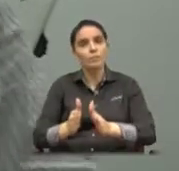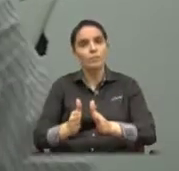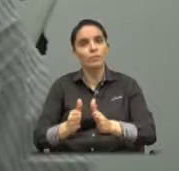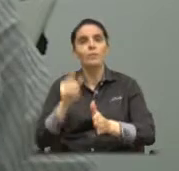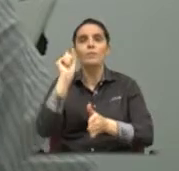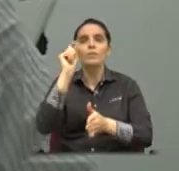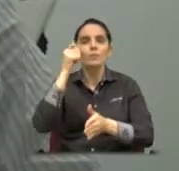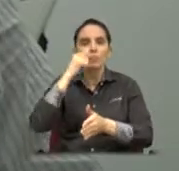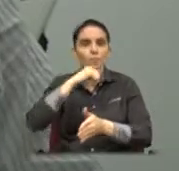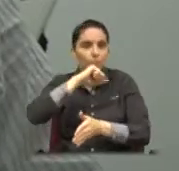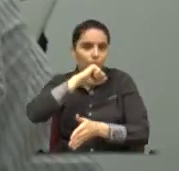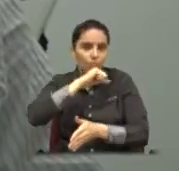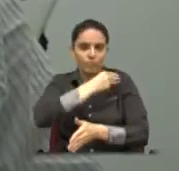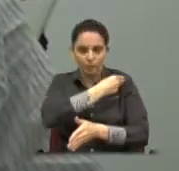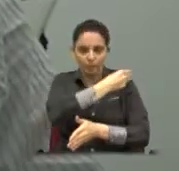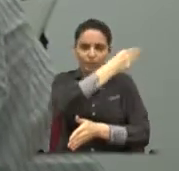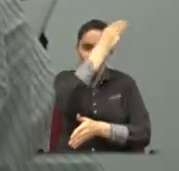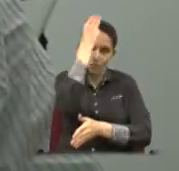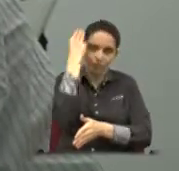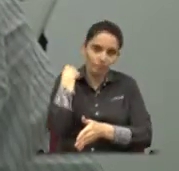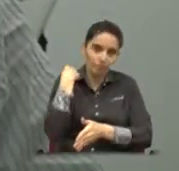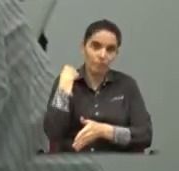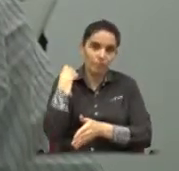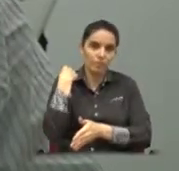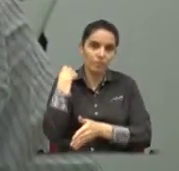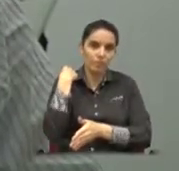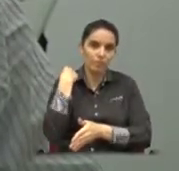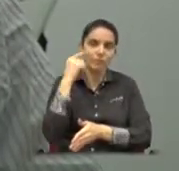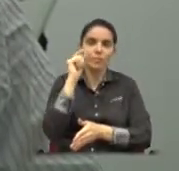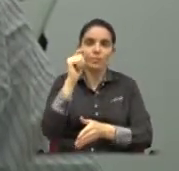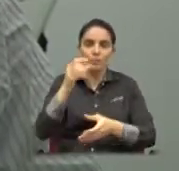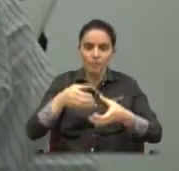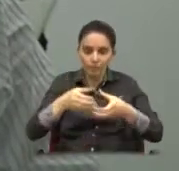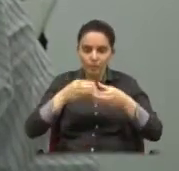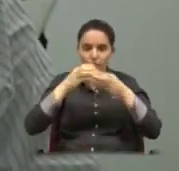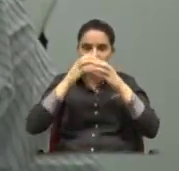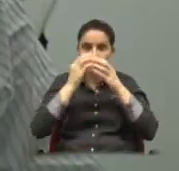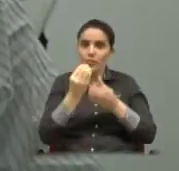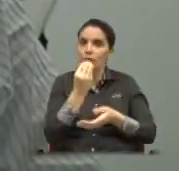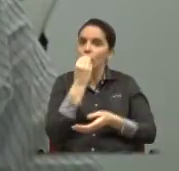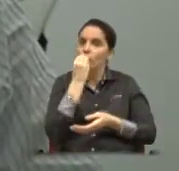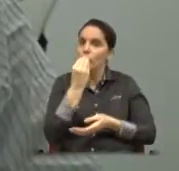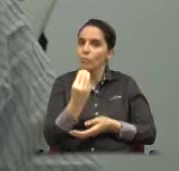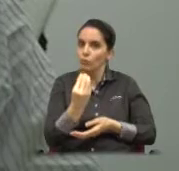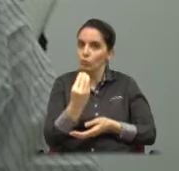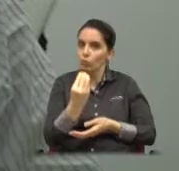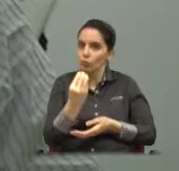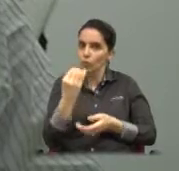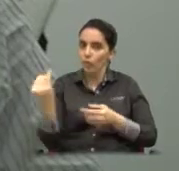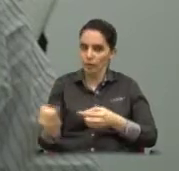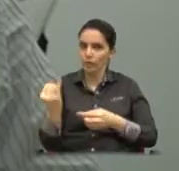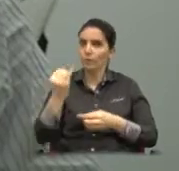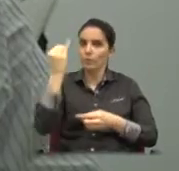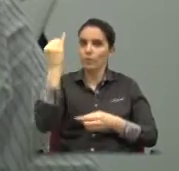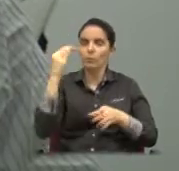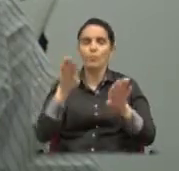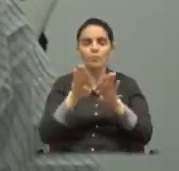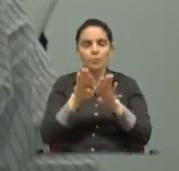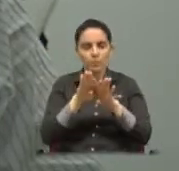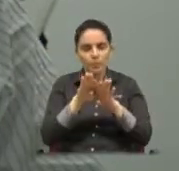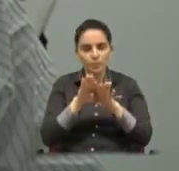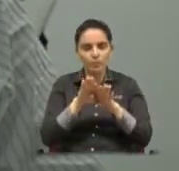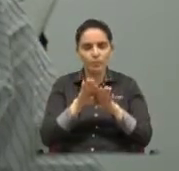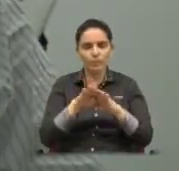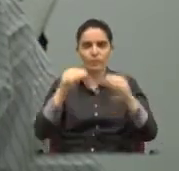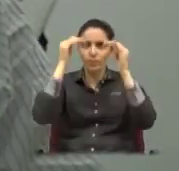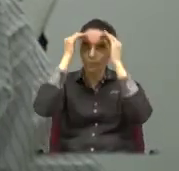Jesus nasceu de Maria, de Nossa Senhora. Então, quem comunga Eucaristia, que é o maior valor da igreja, também está comungando Nossa Senhora.